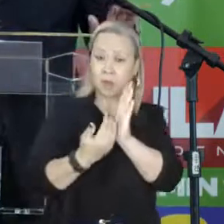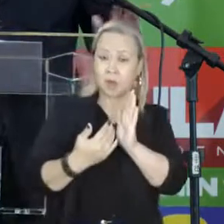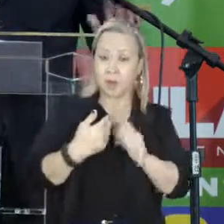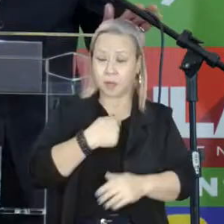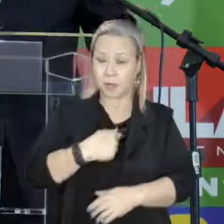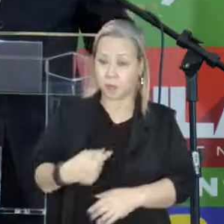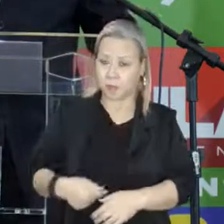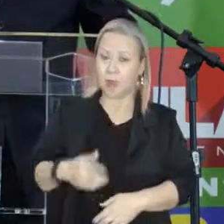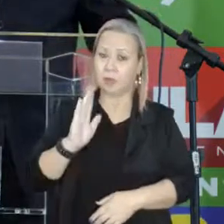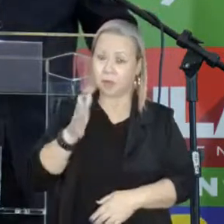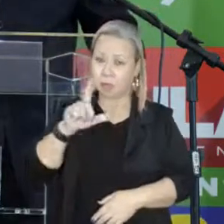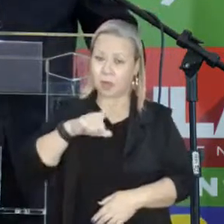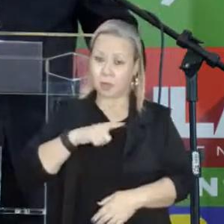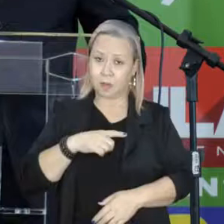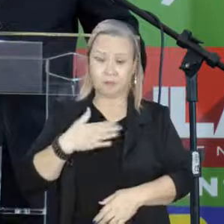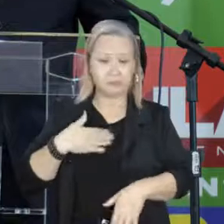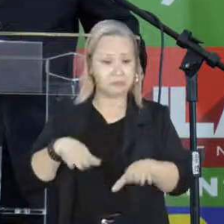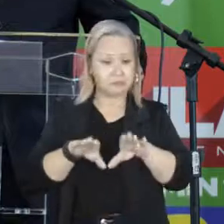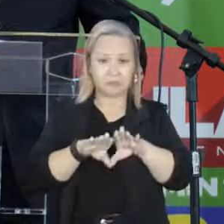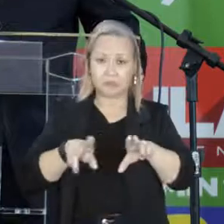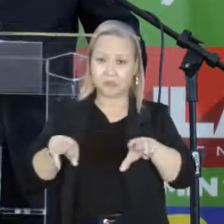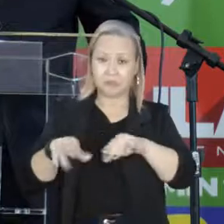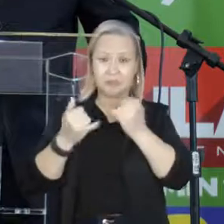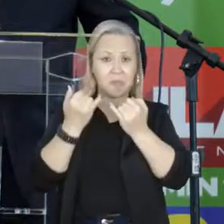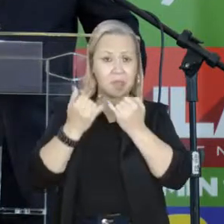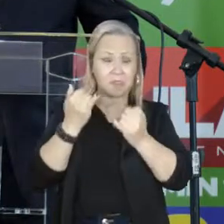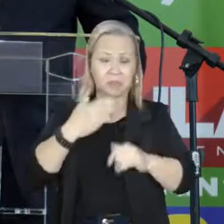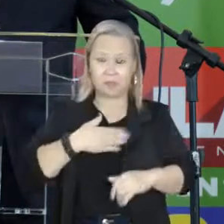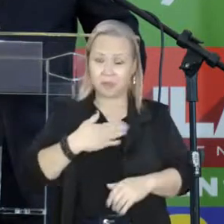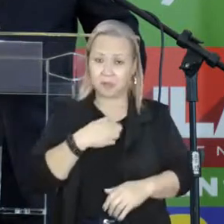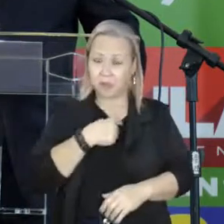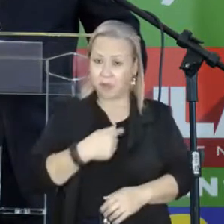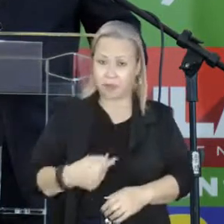Isso não tem dúvida.